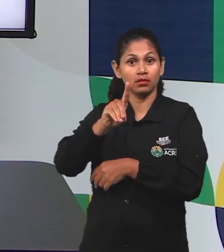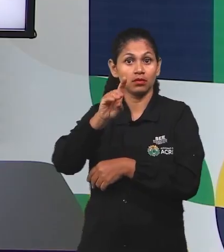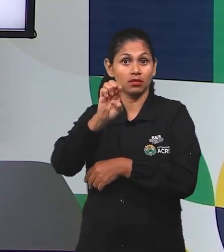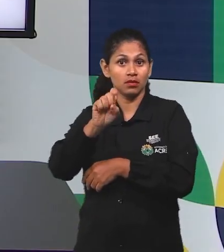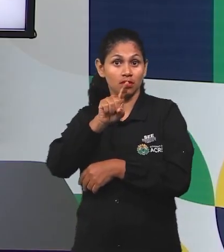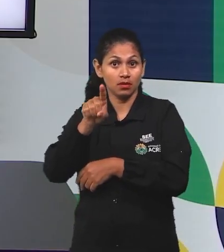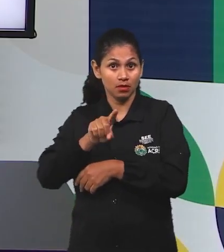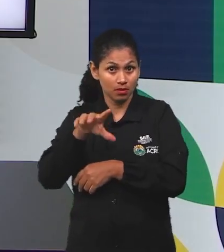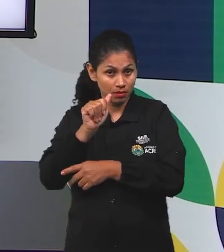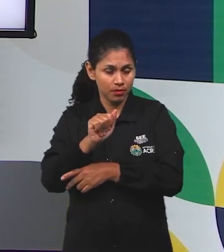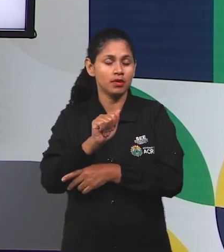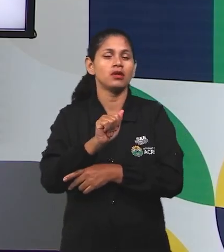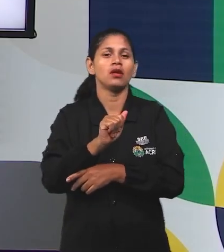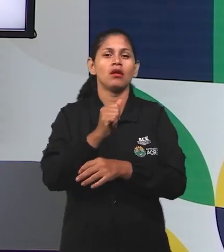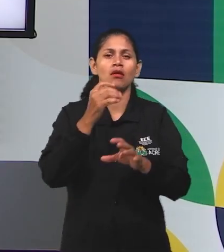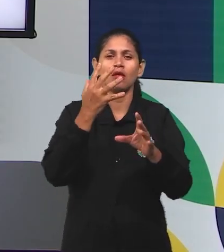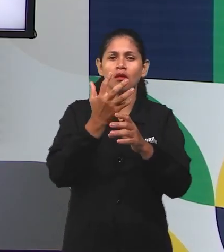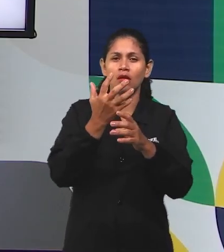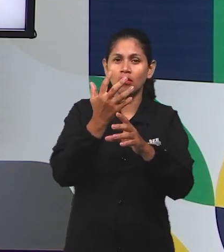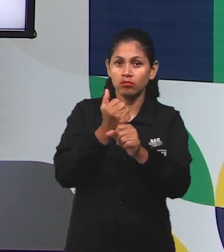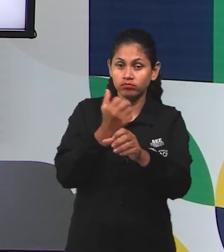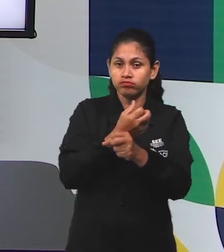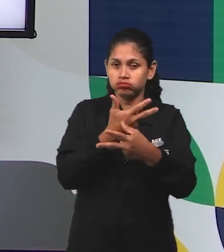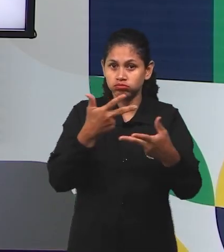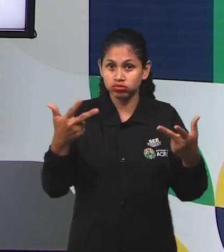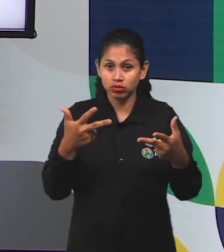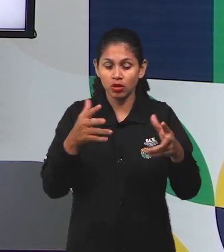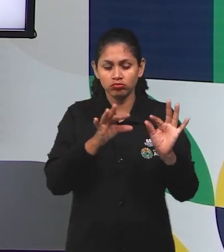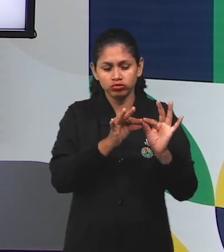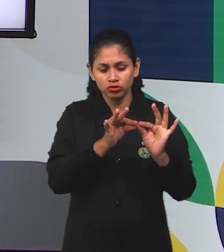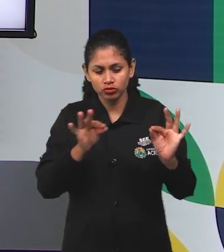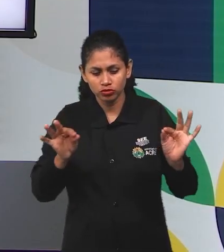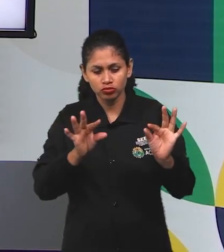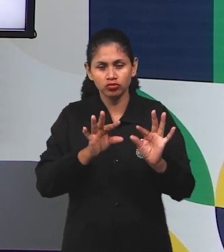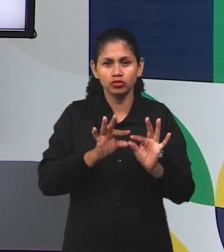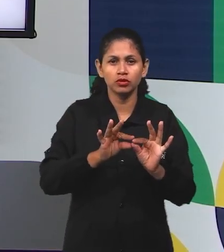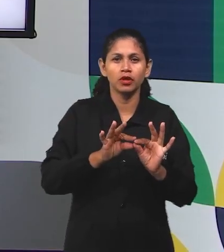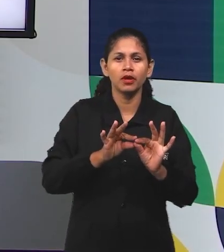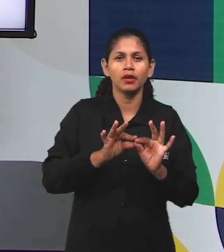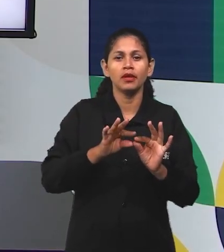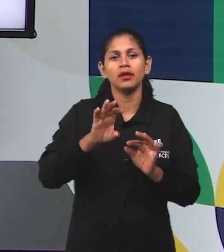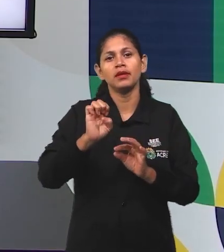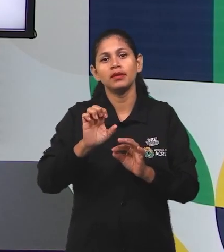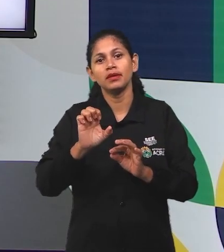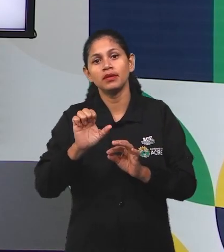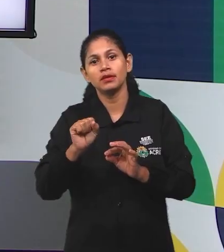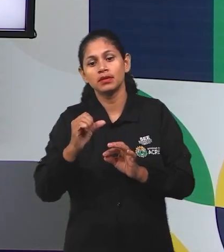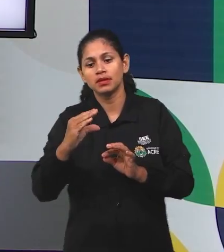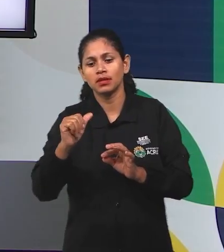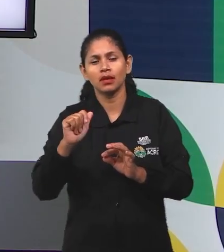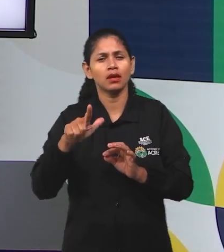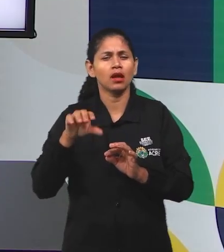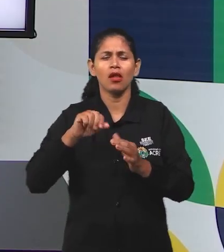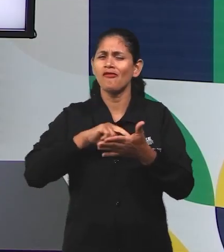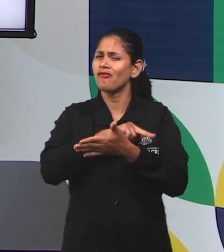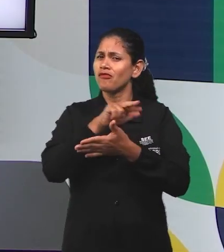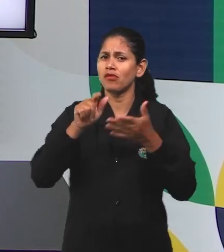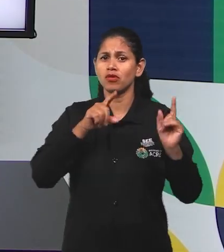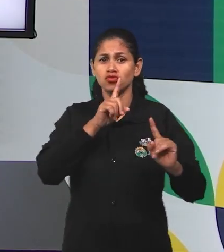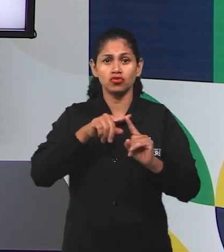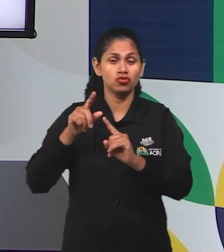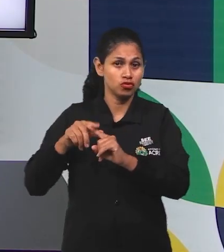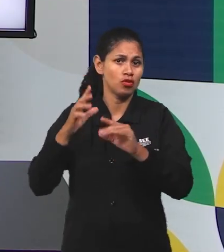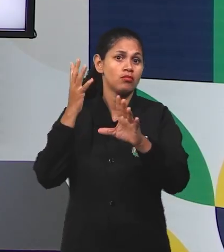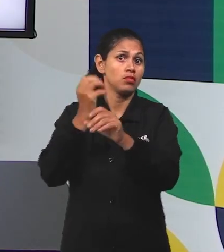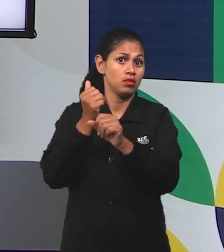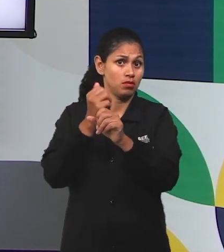grandeza, tempo é uma grandeza, distância é uma grandeza, escala é uma grandeza, ok? E eu acredito que, pelo que você